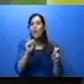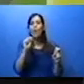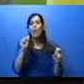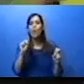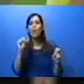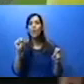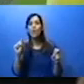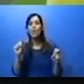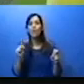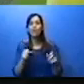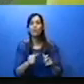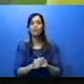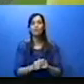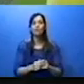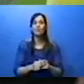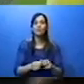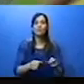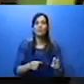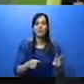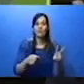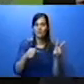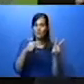elevado a 3, é 8.